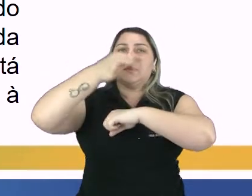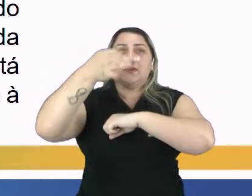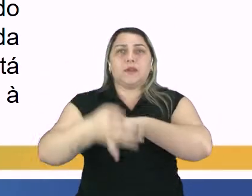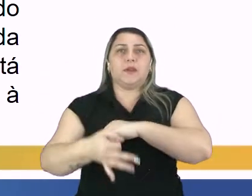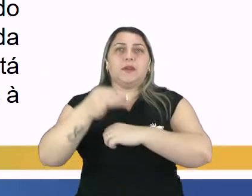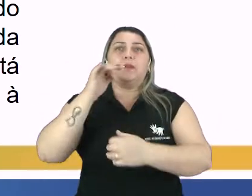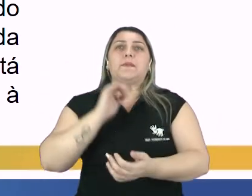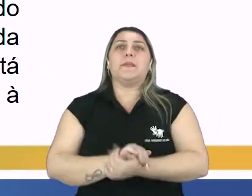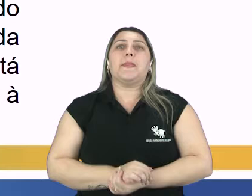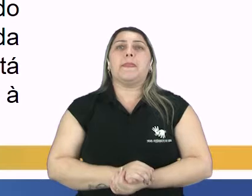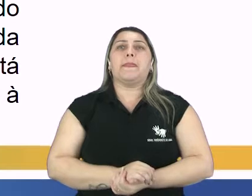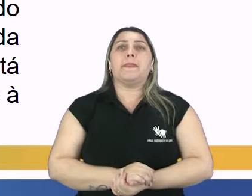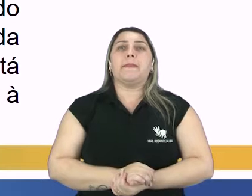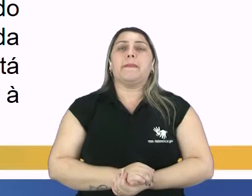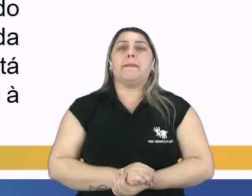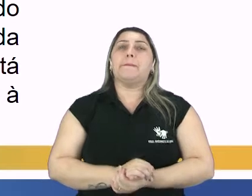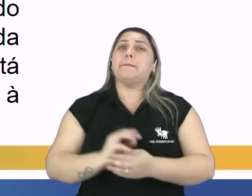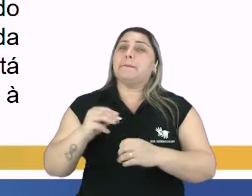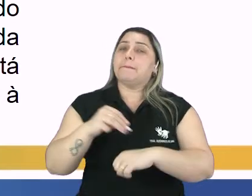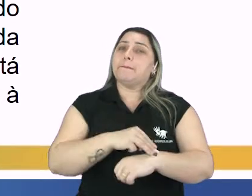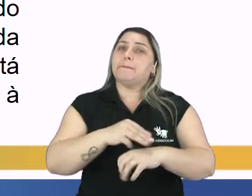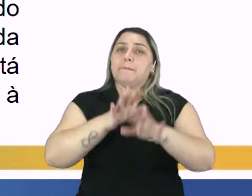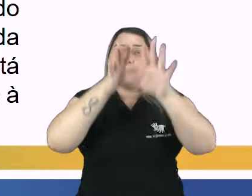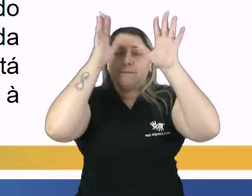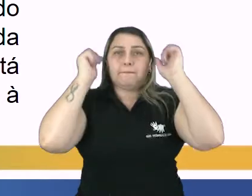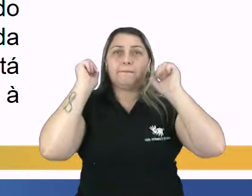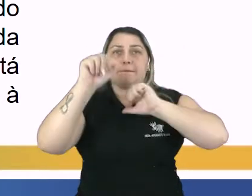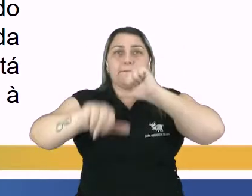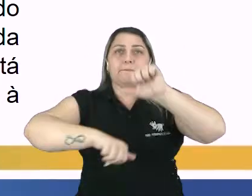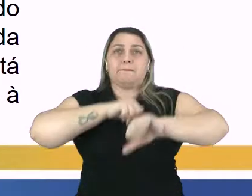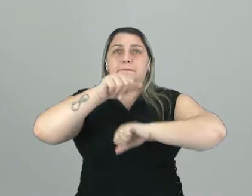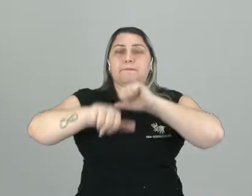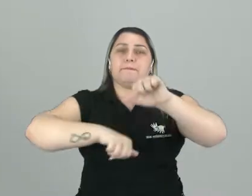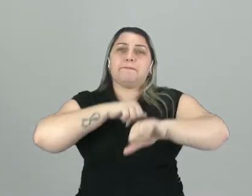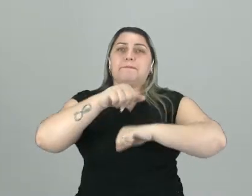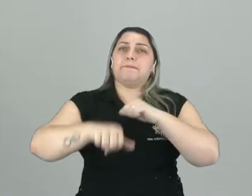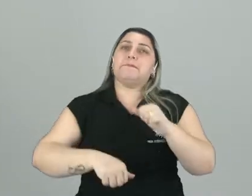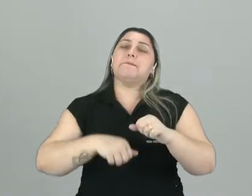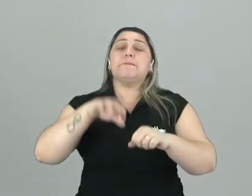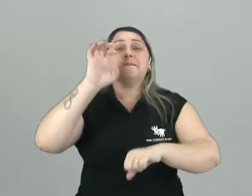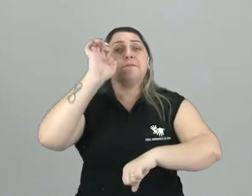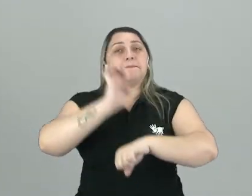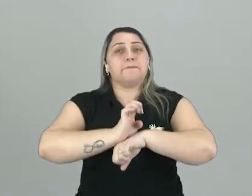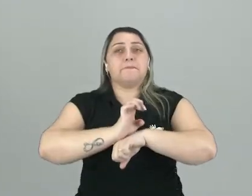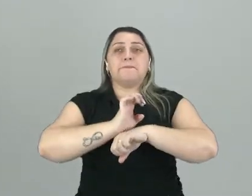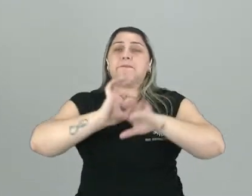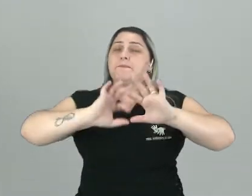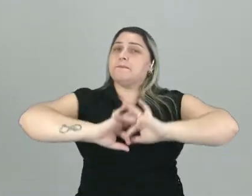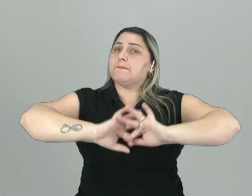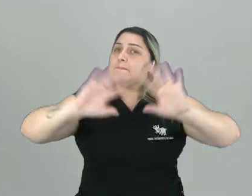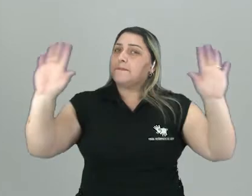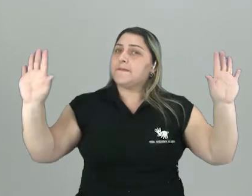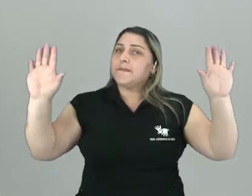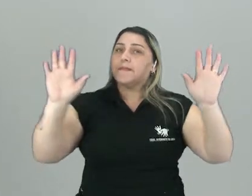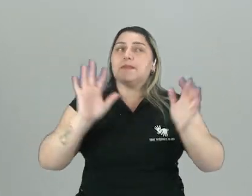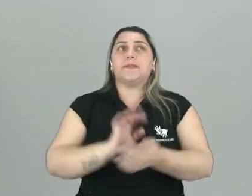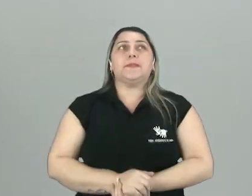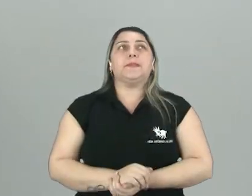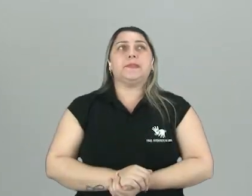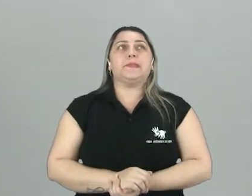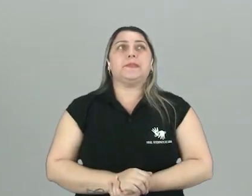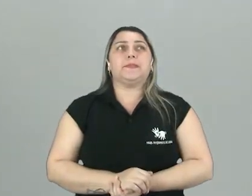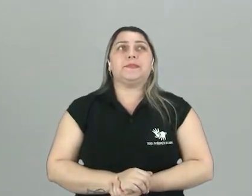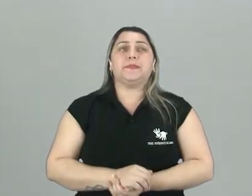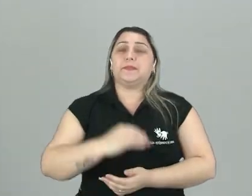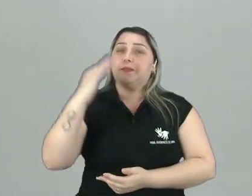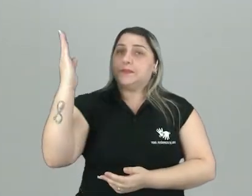Então foi um grande momento que foi quando o Acre se tornou um Estado independente, certo? Ele se tornou um Estado independente